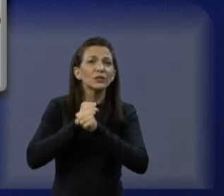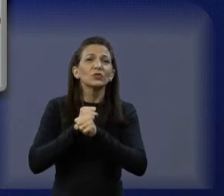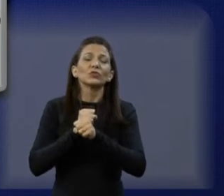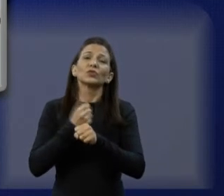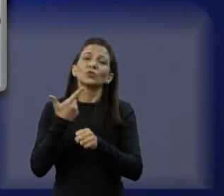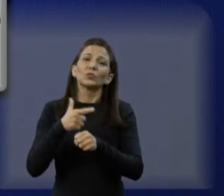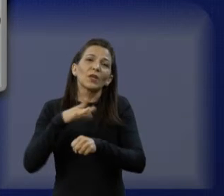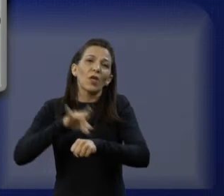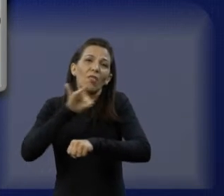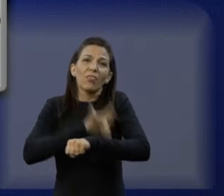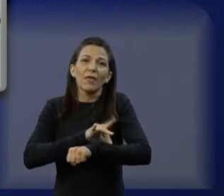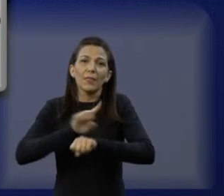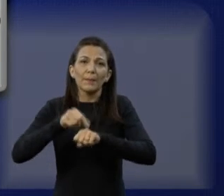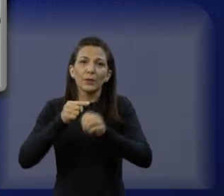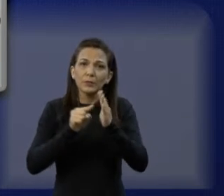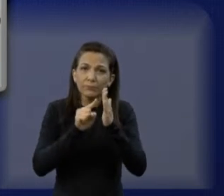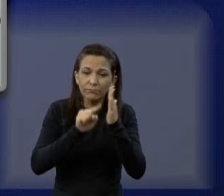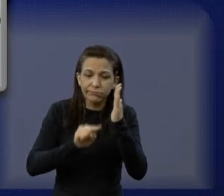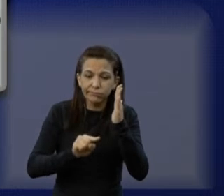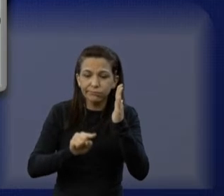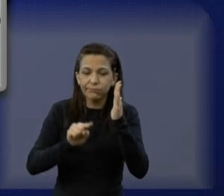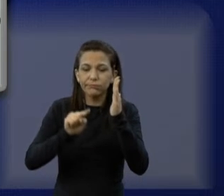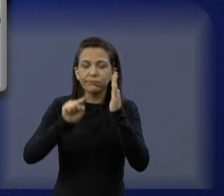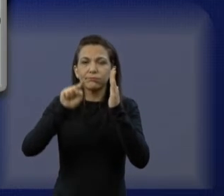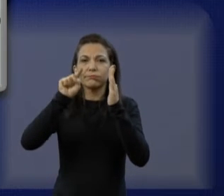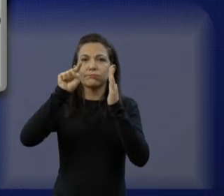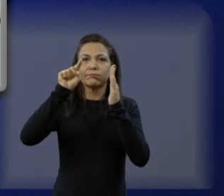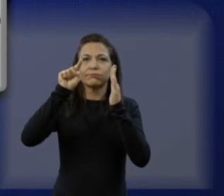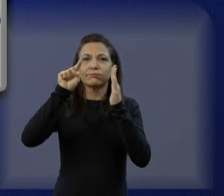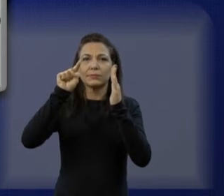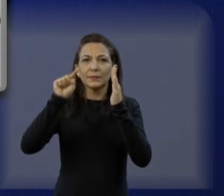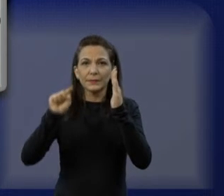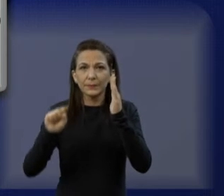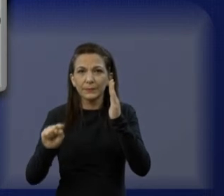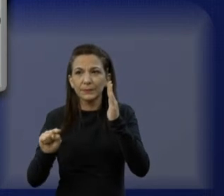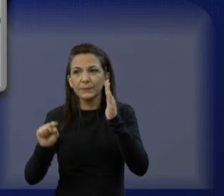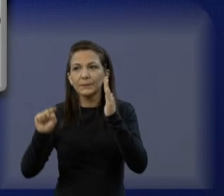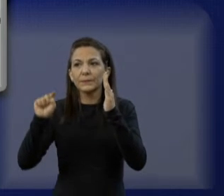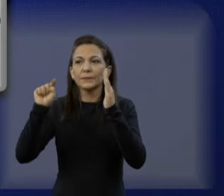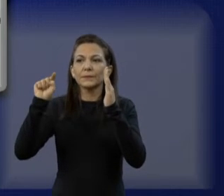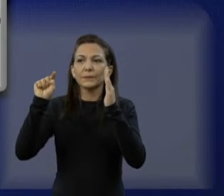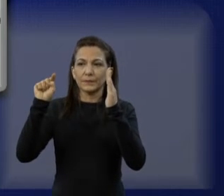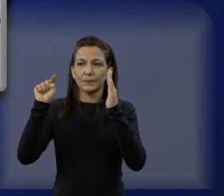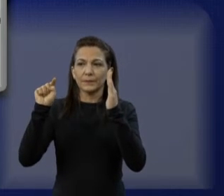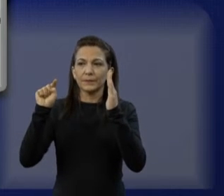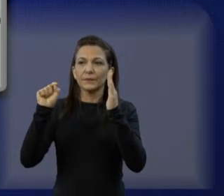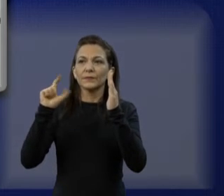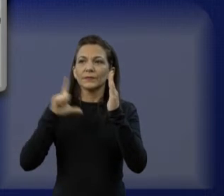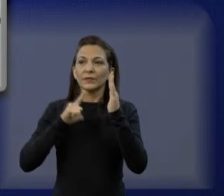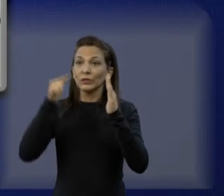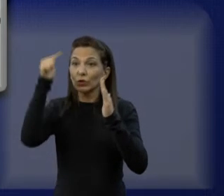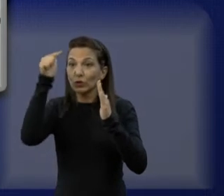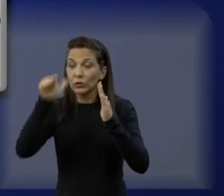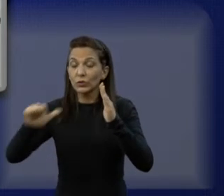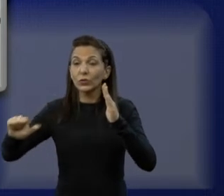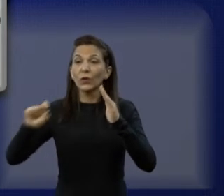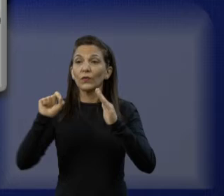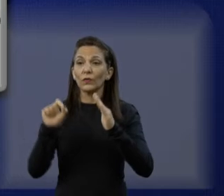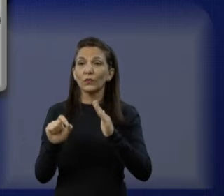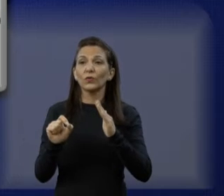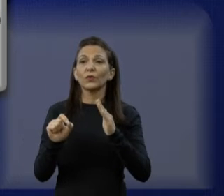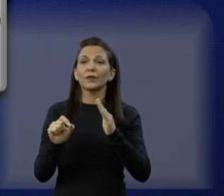surto de dengue e depois volta aí sobe de novo em volta e agora tava no ano que ia voltar ou seja já tava outra vez